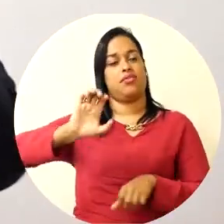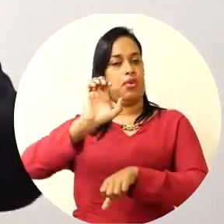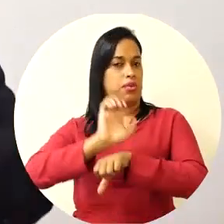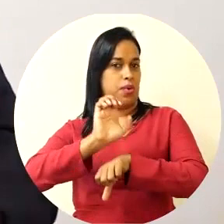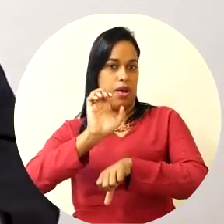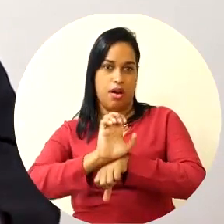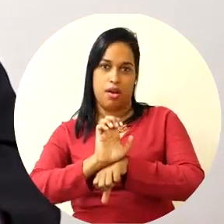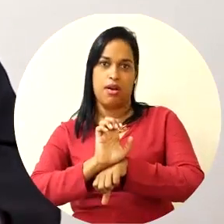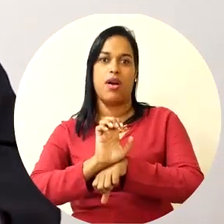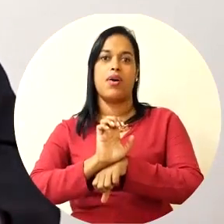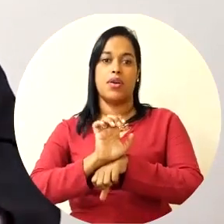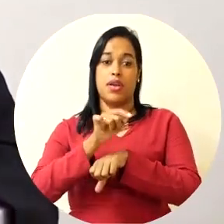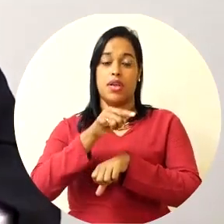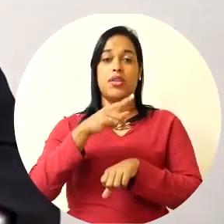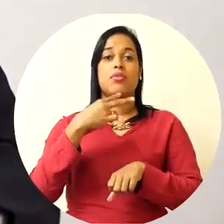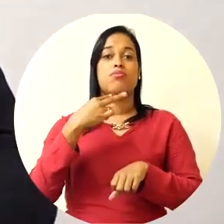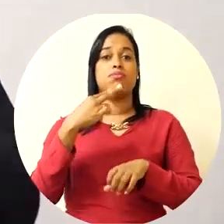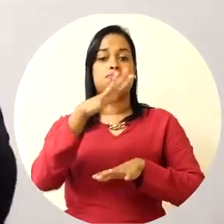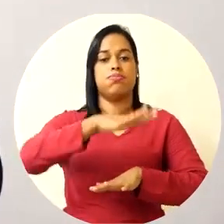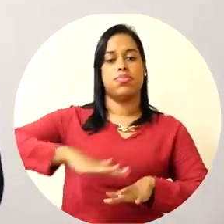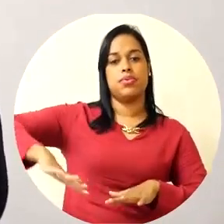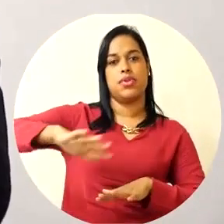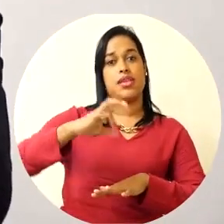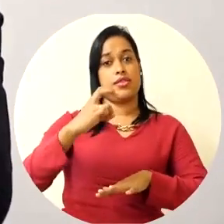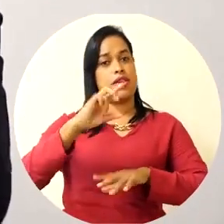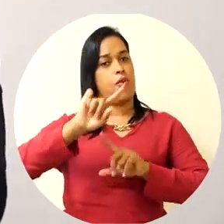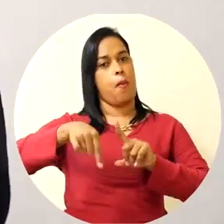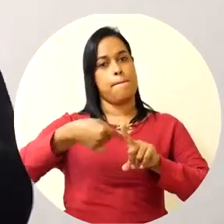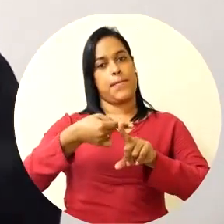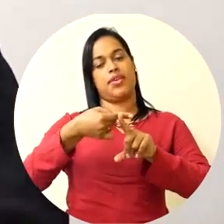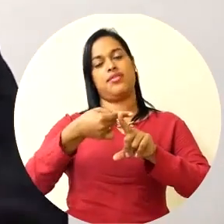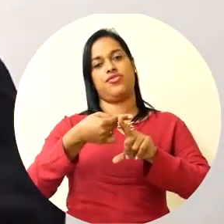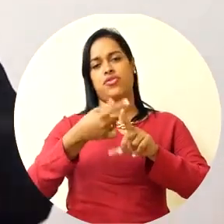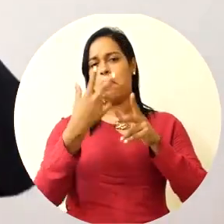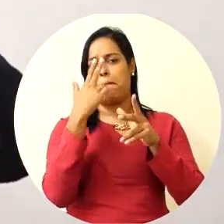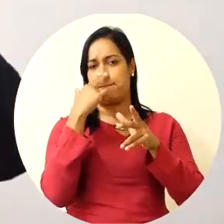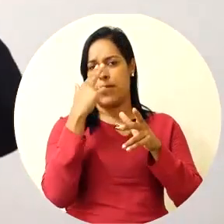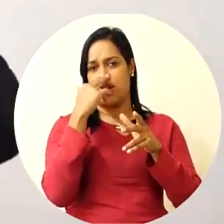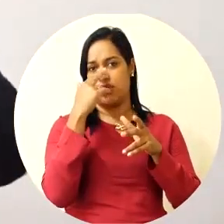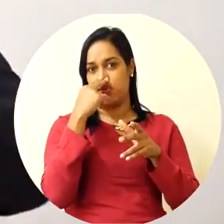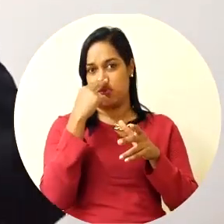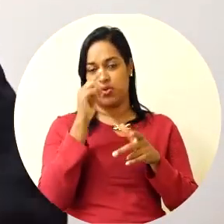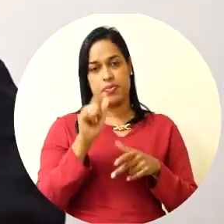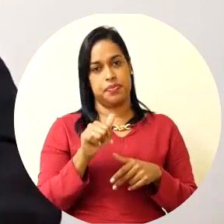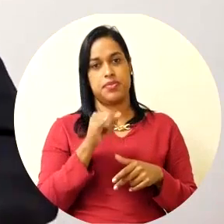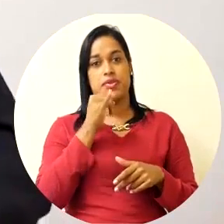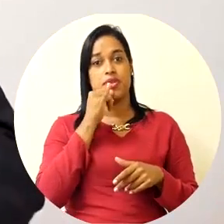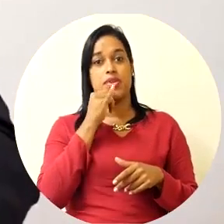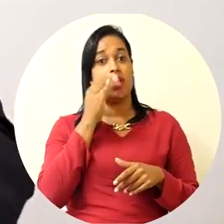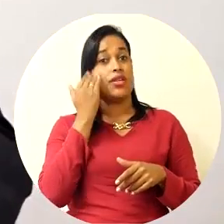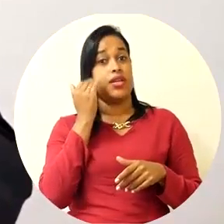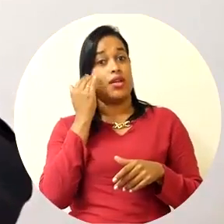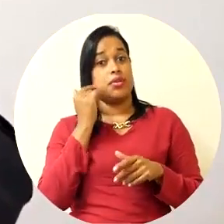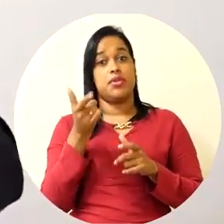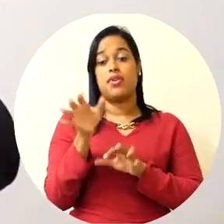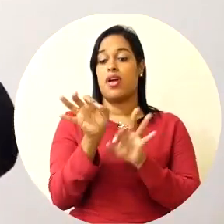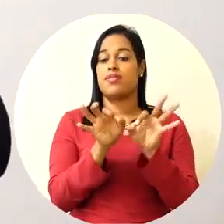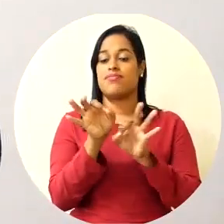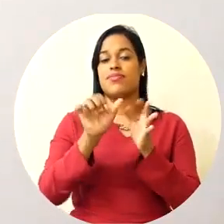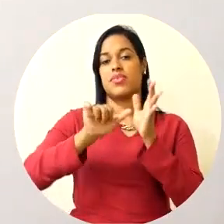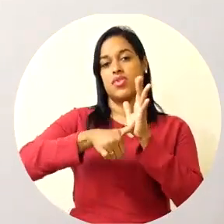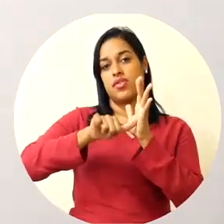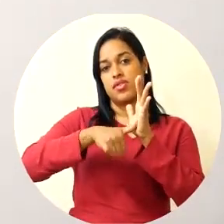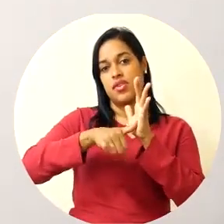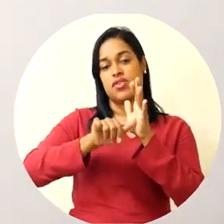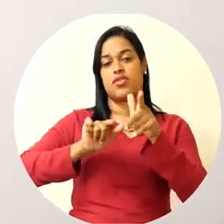território estadual, de um estado, ele ocupam 5 ou mais sindicatos da mesma classe. Sabemos que os sindicatos são